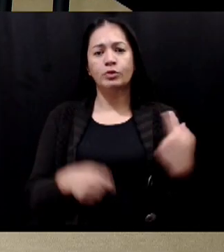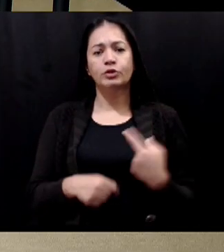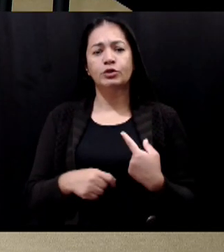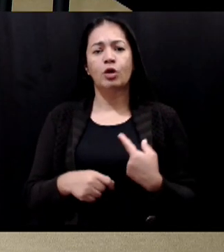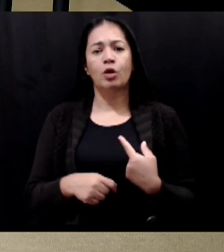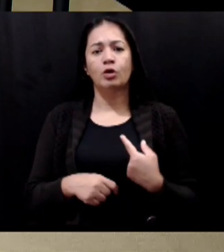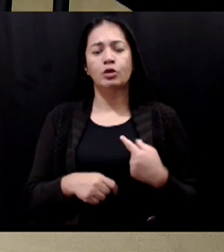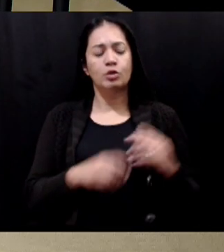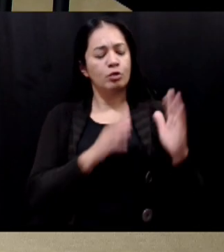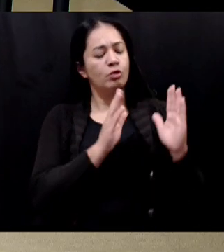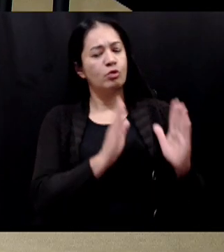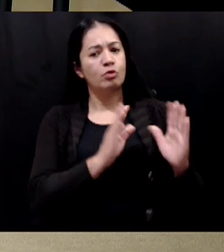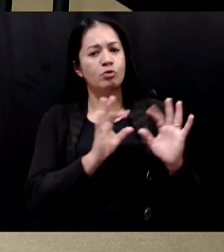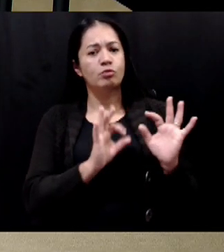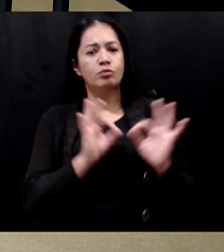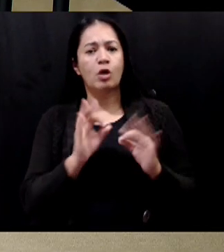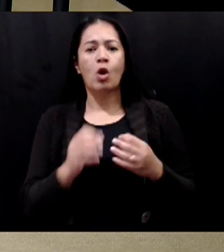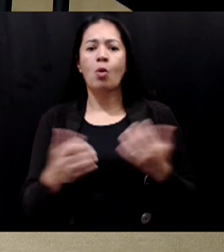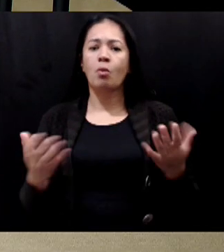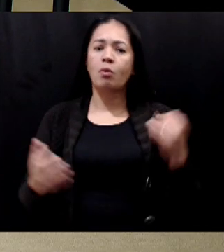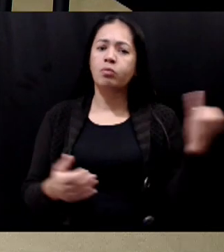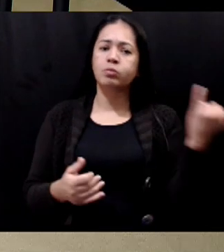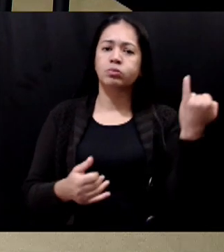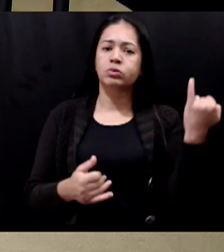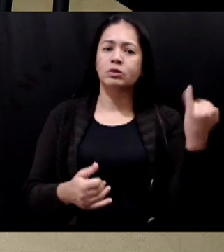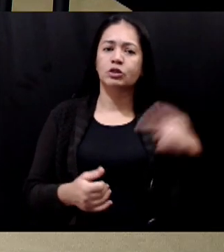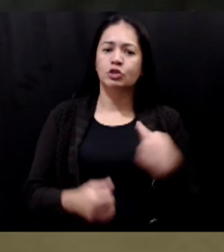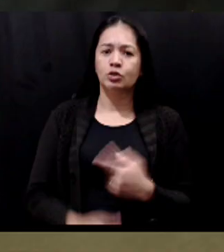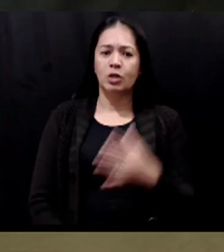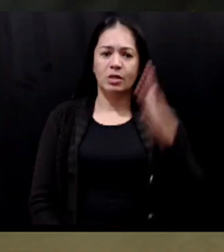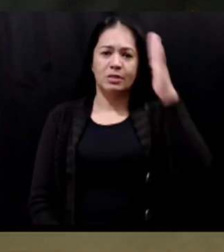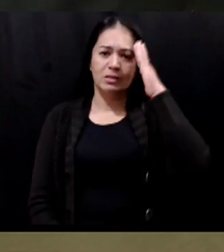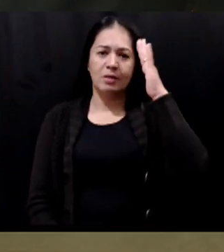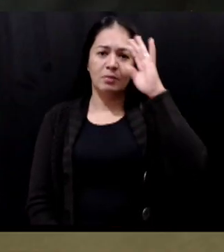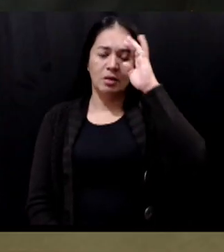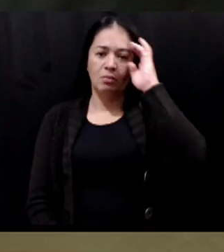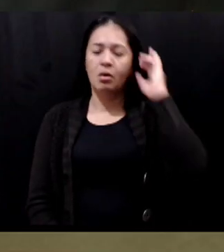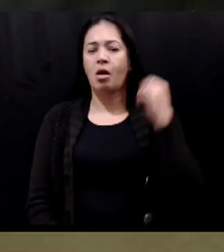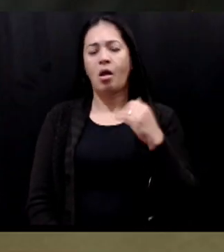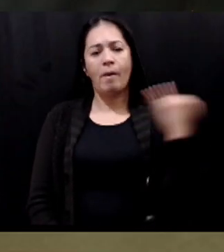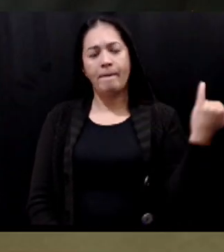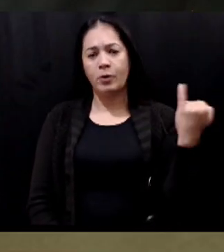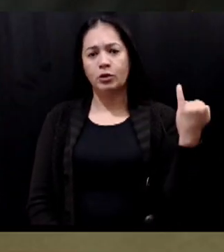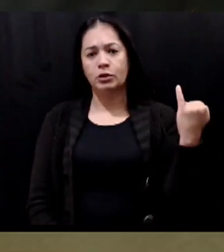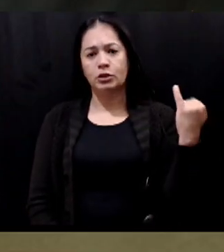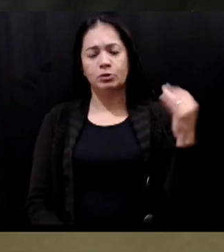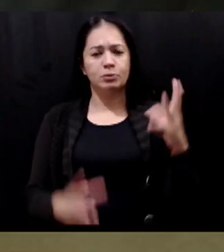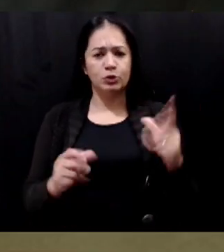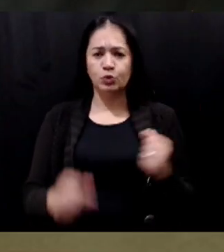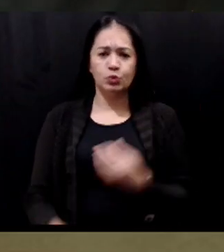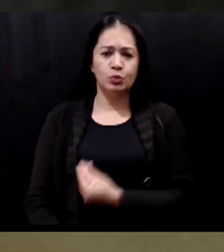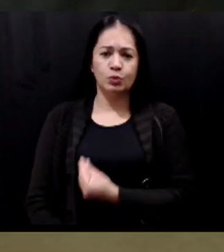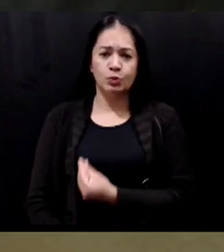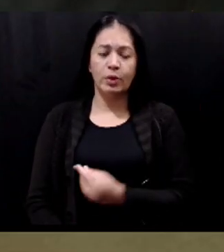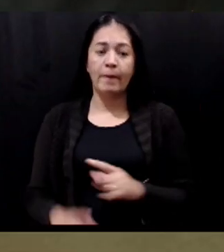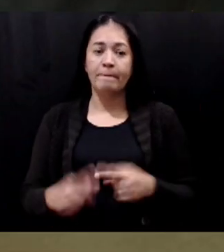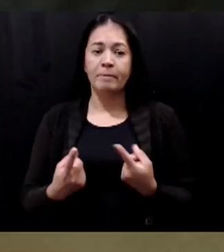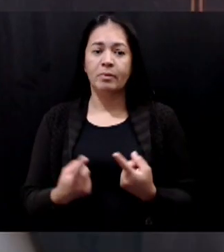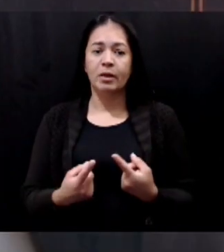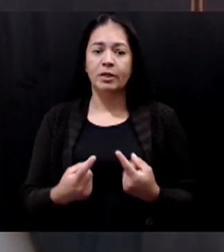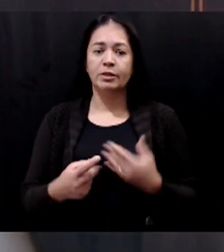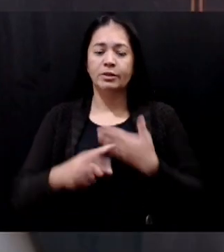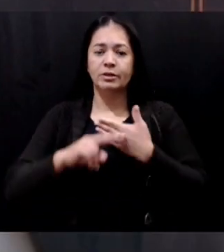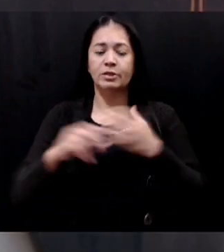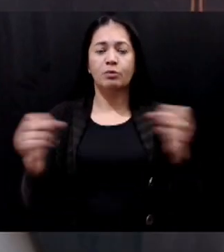e qual que é a importância dele? A gente sabe que o exercício físico é importante para a vida, né, mas na questão do efeito sanfona. Olha, a